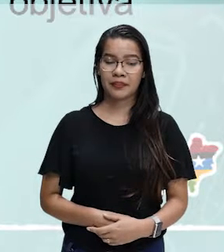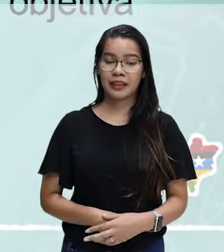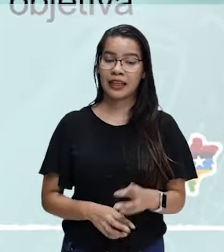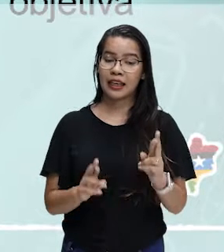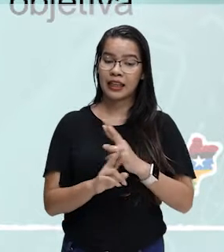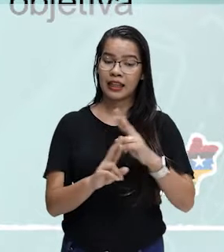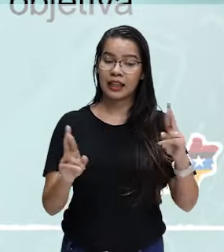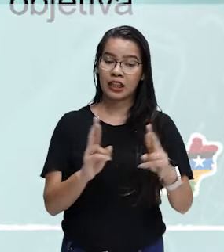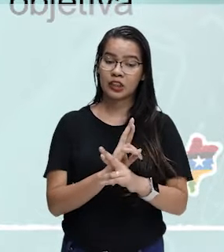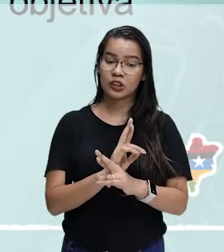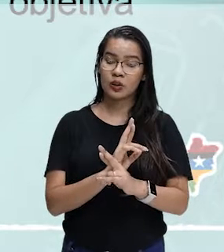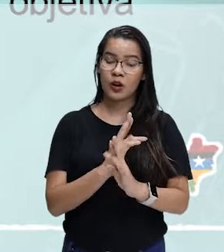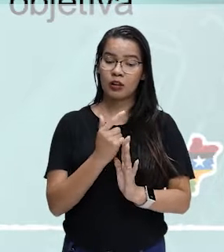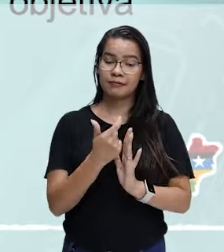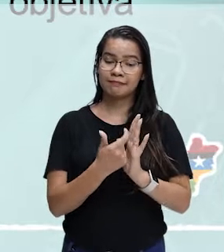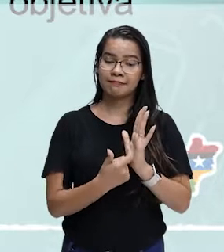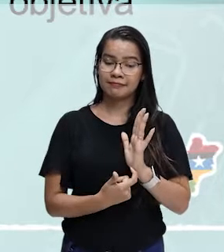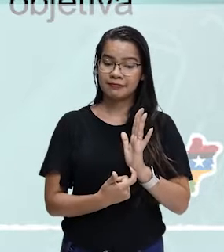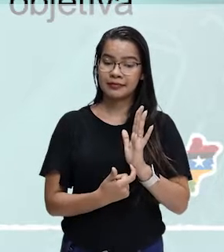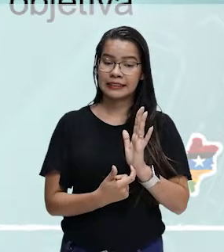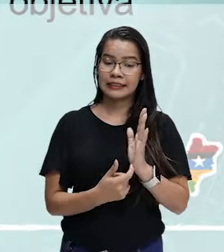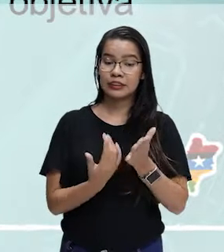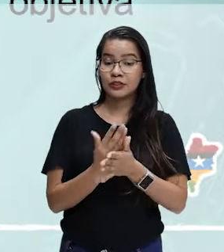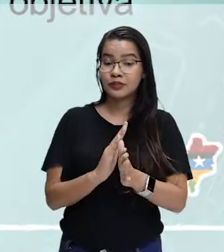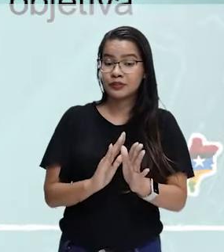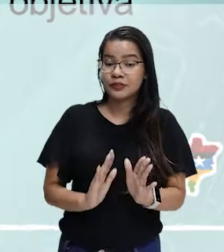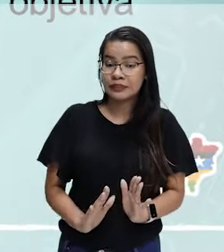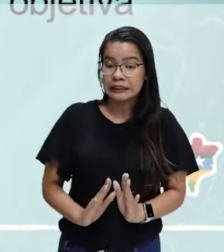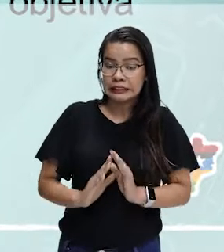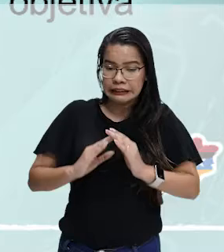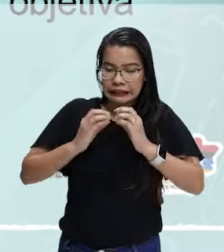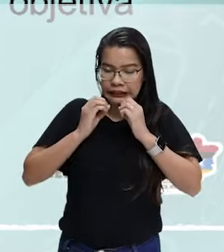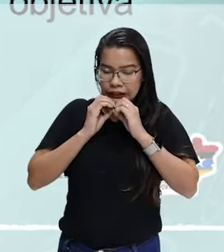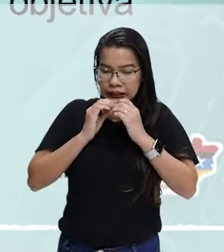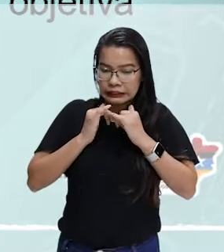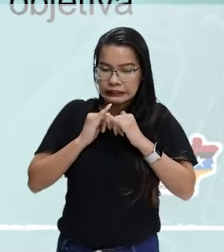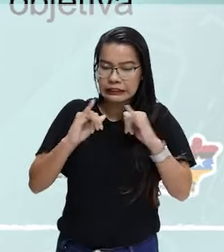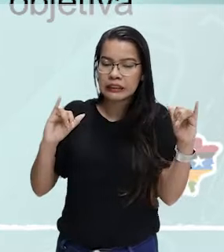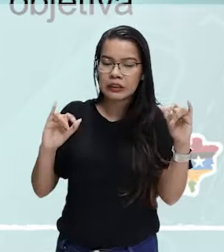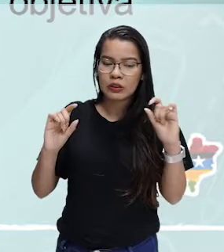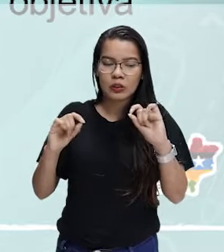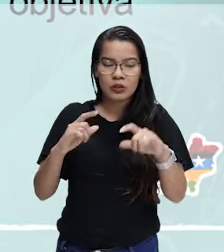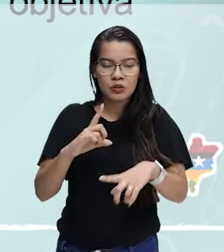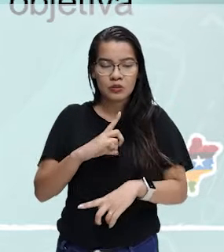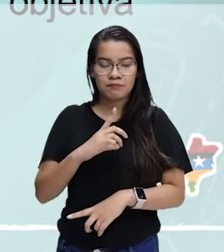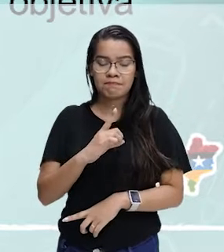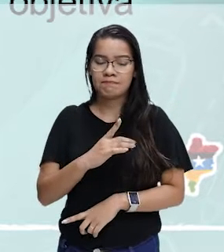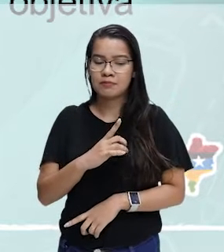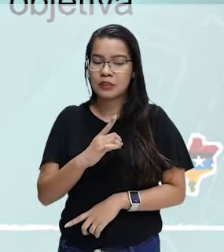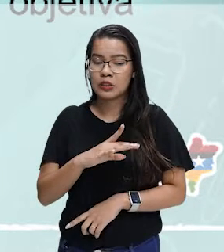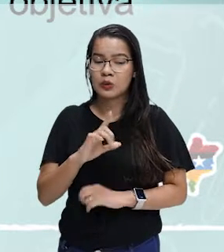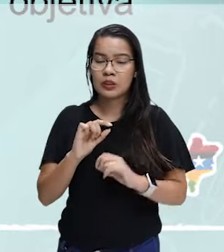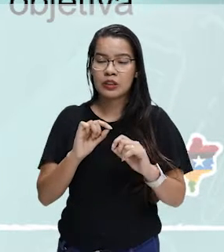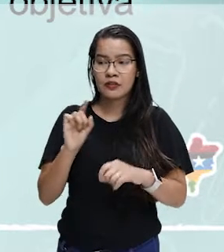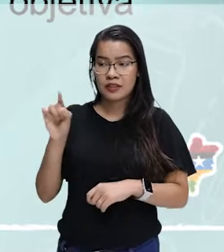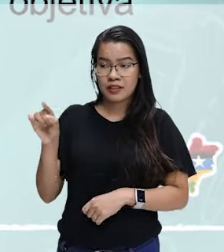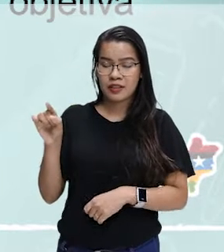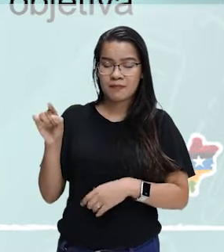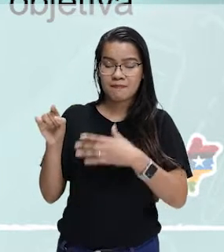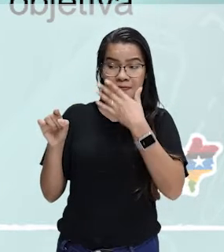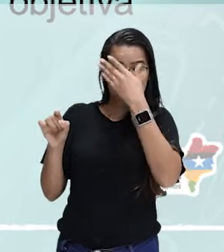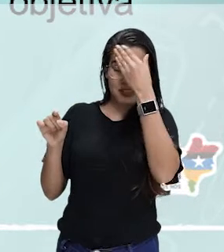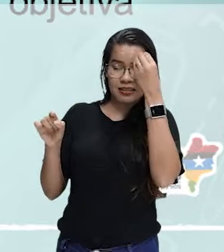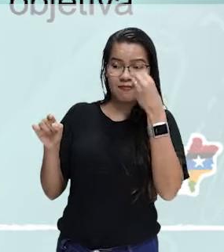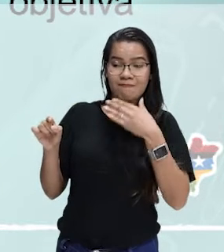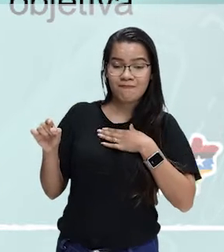Em relação ao trecho, e no fim declarou-me que eu tinha medo de que você me